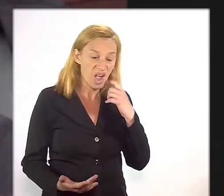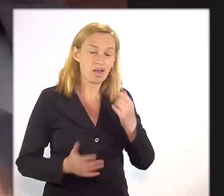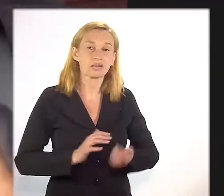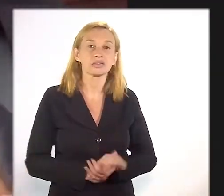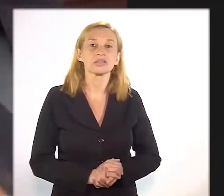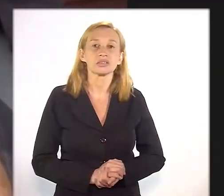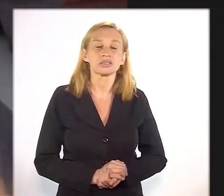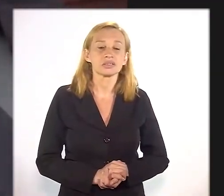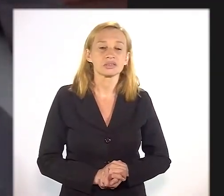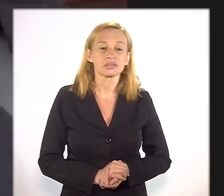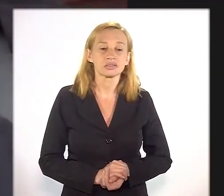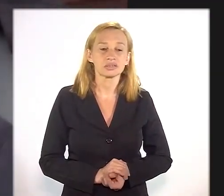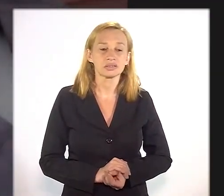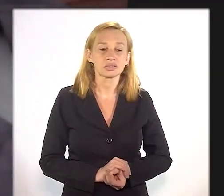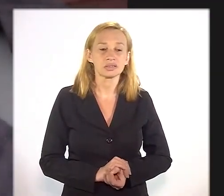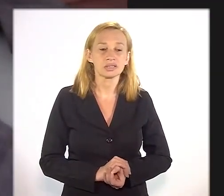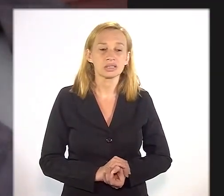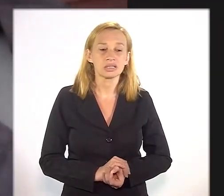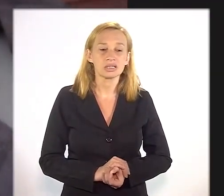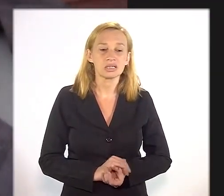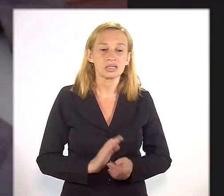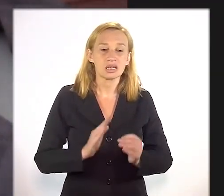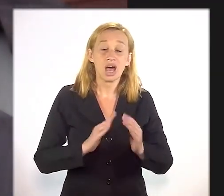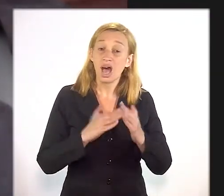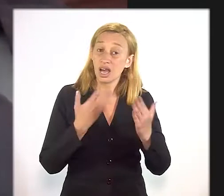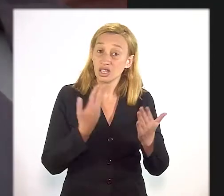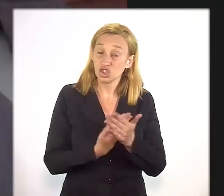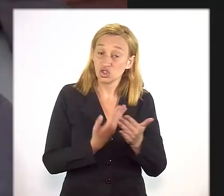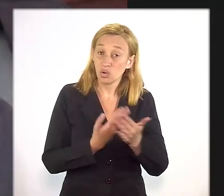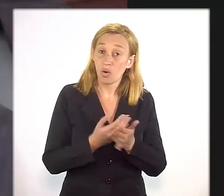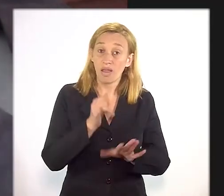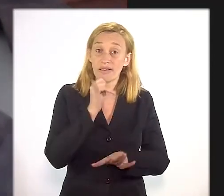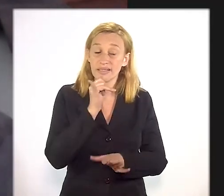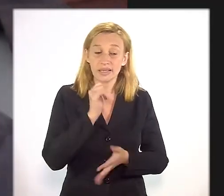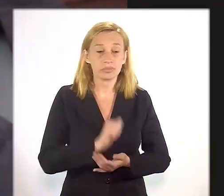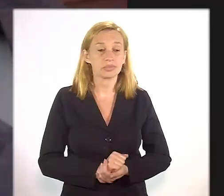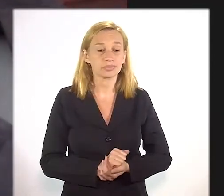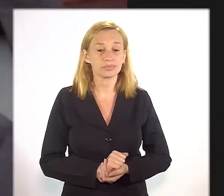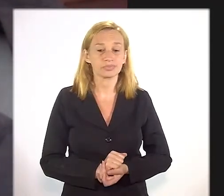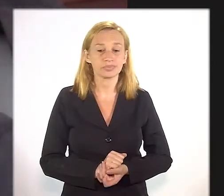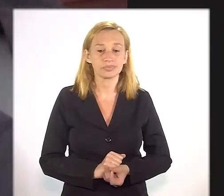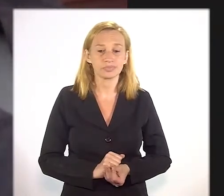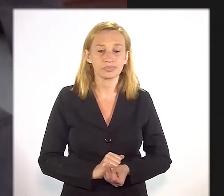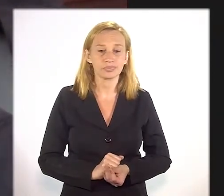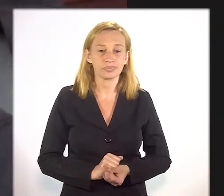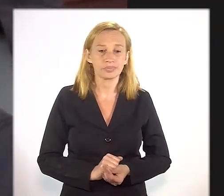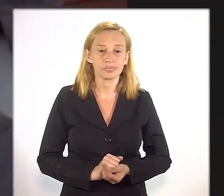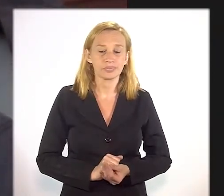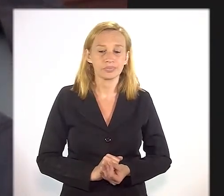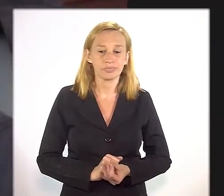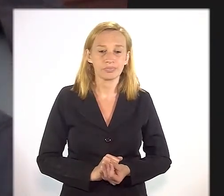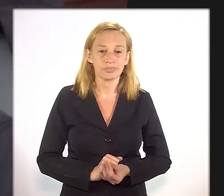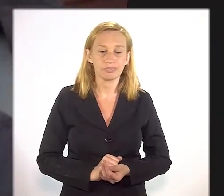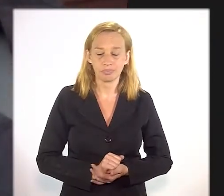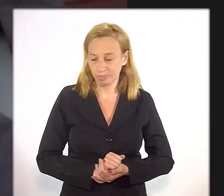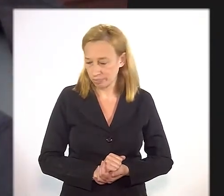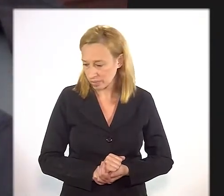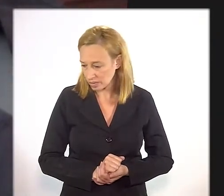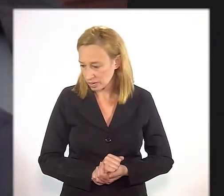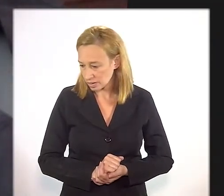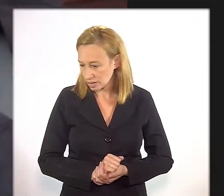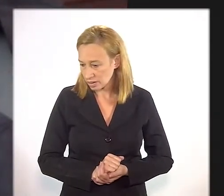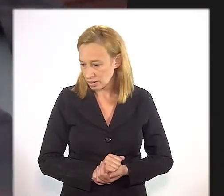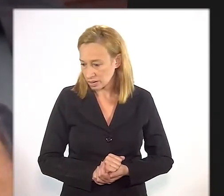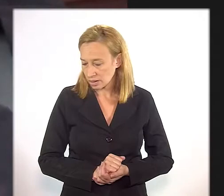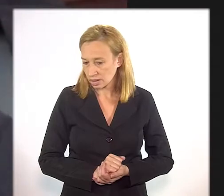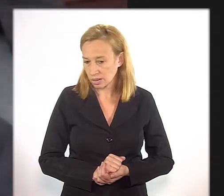Na lei de diretrizes e bases, não está. A escola pode organizar-se, por exemplo, por ciclo, ano,